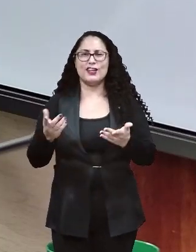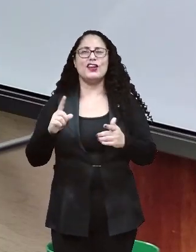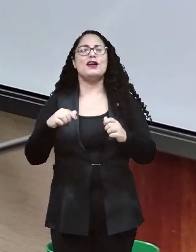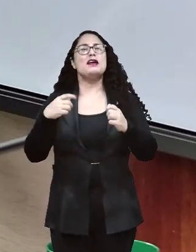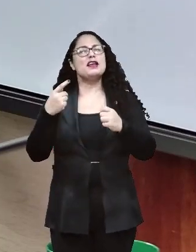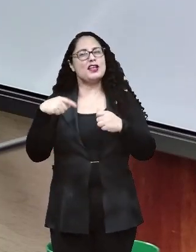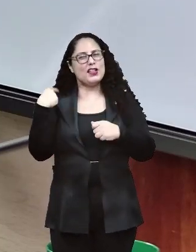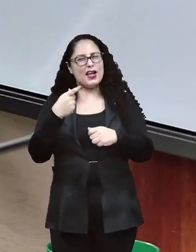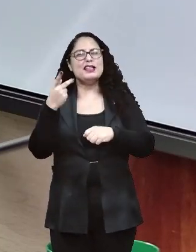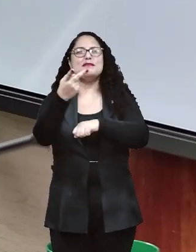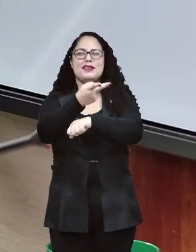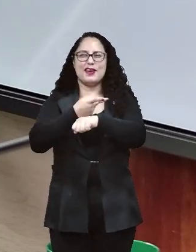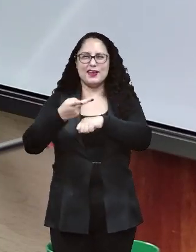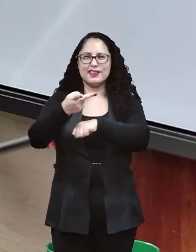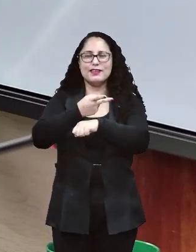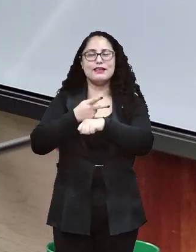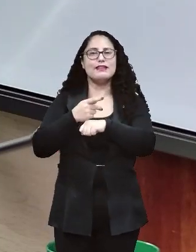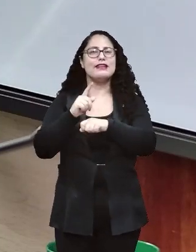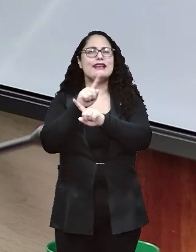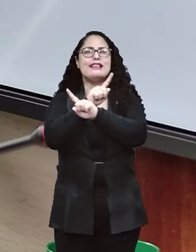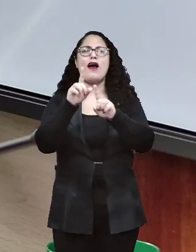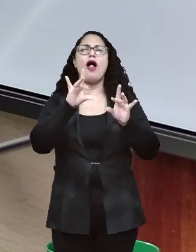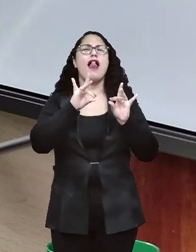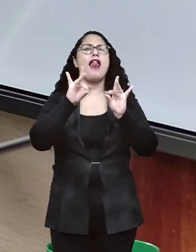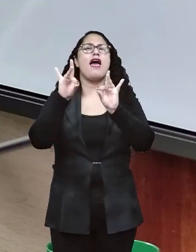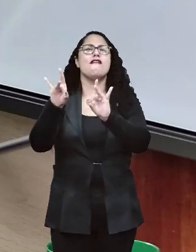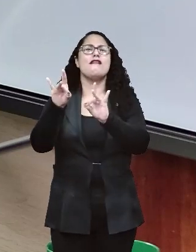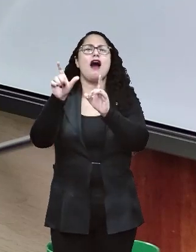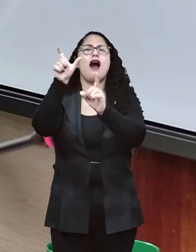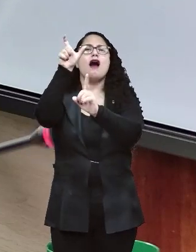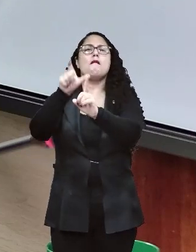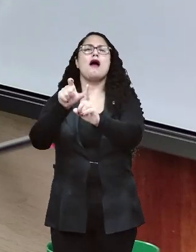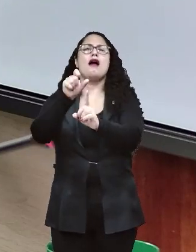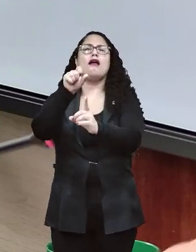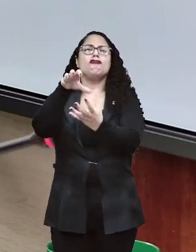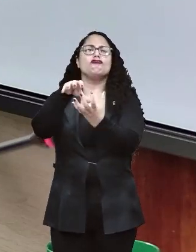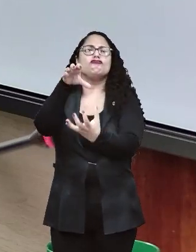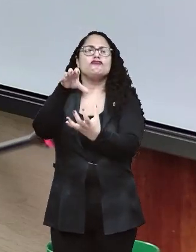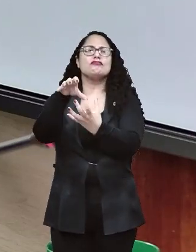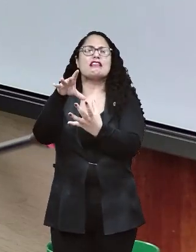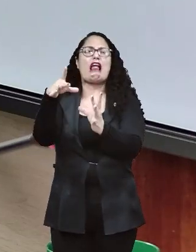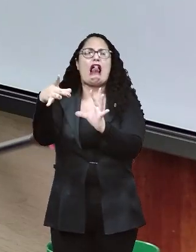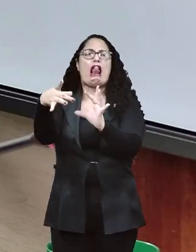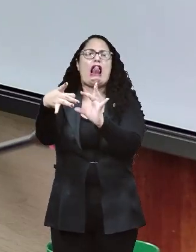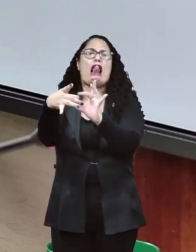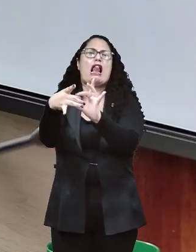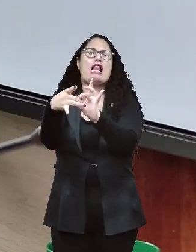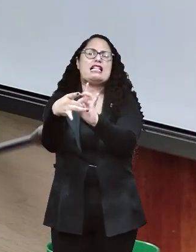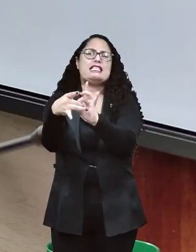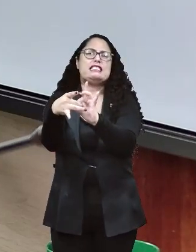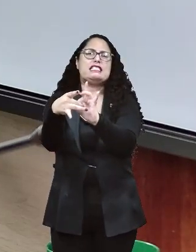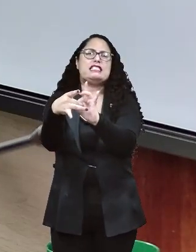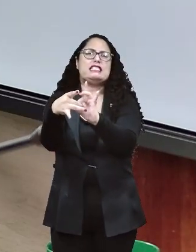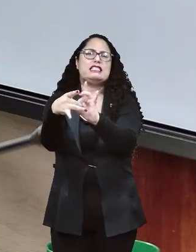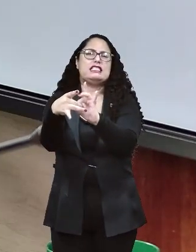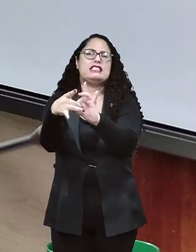gente procure, né, assim, a não levar para a nossa velhice esses apegos